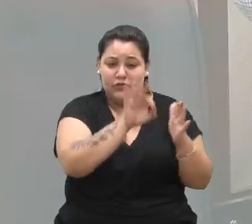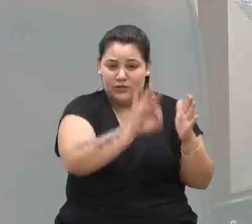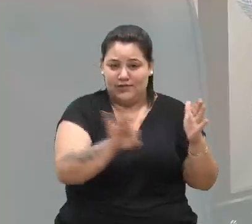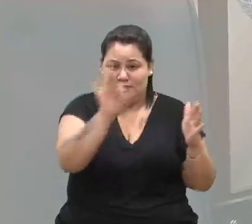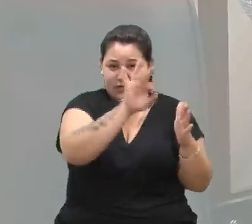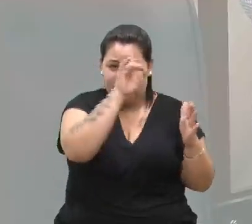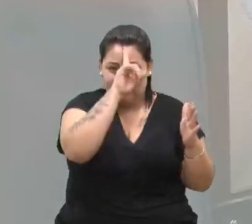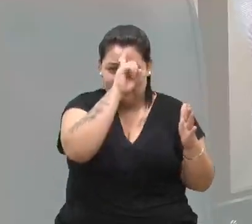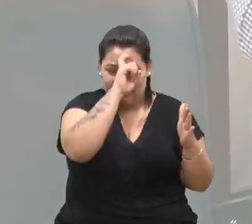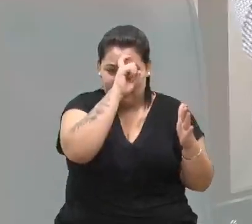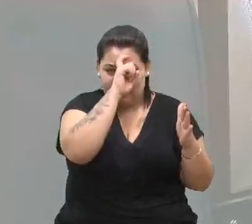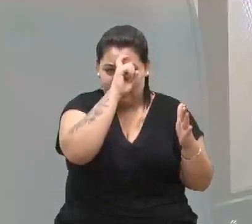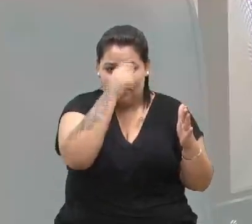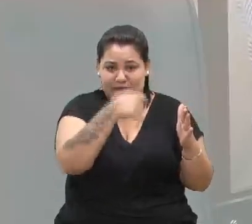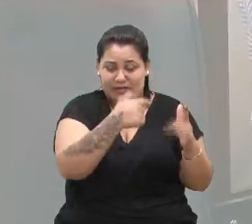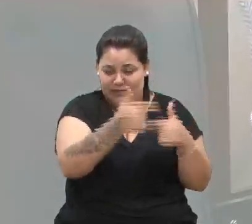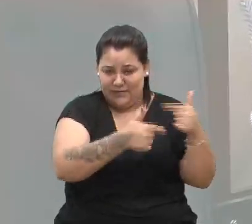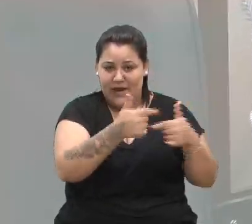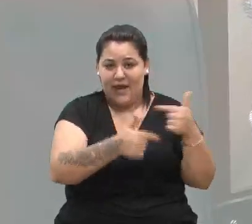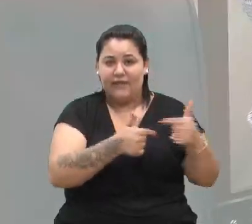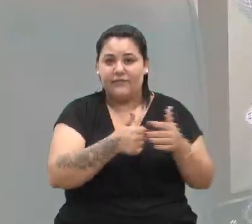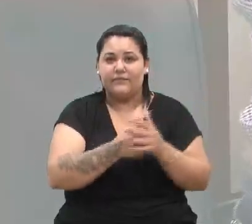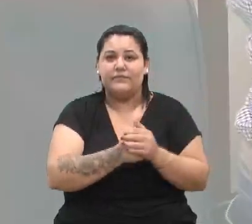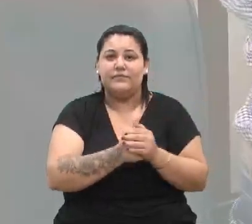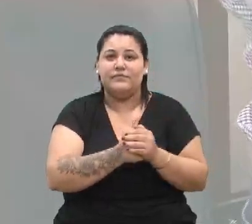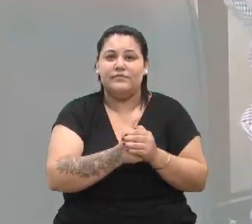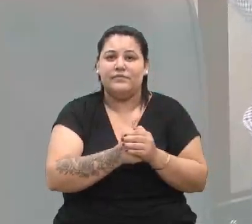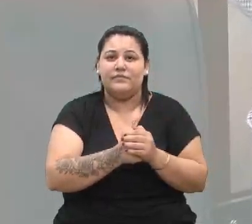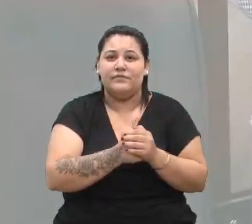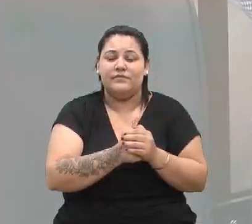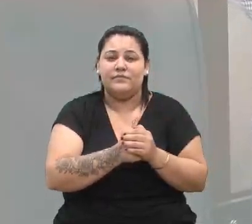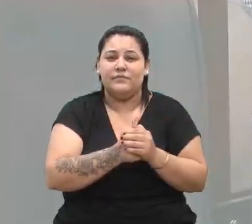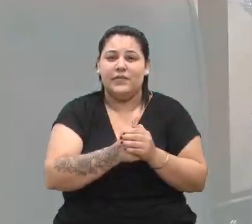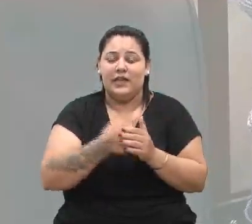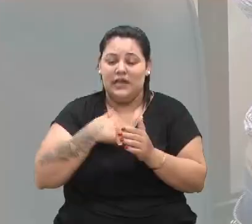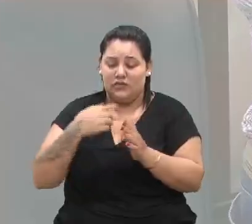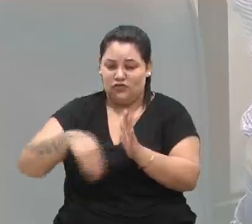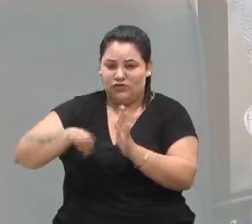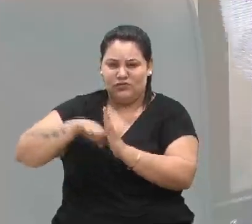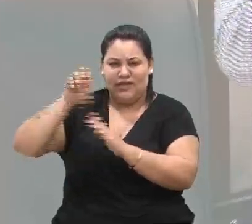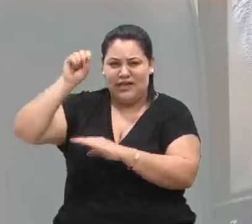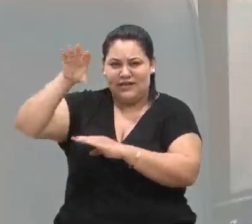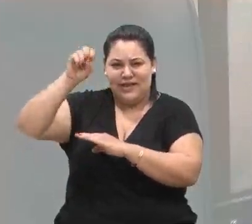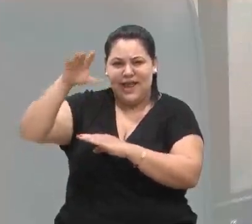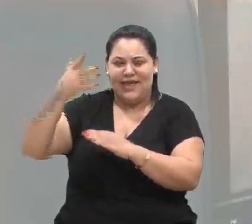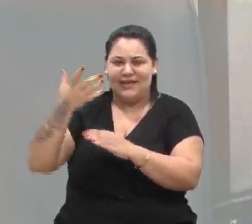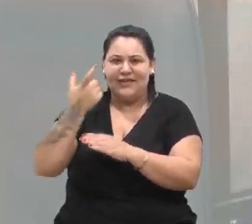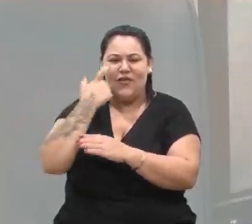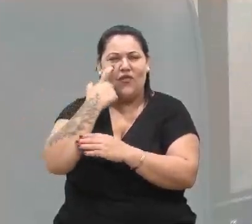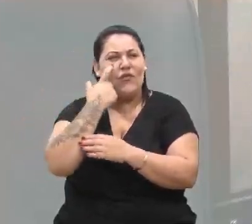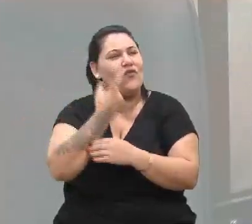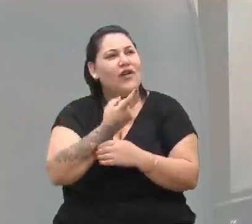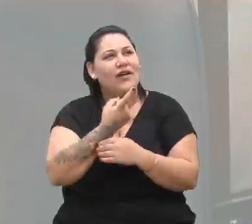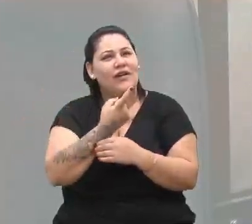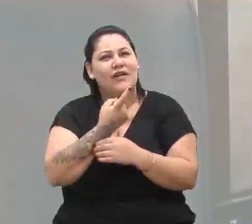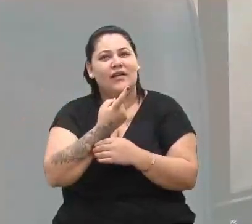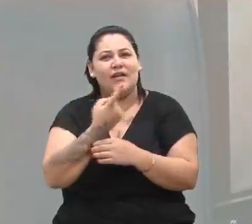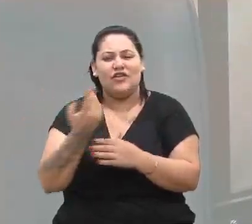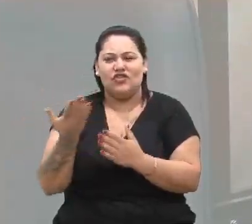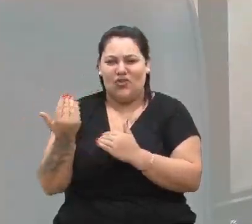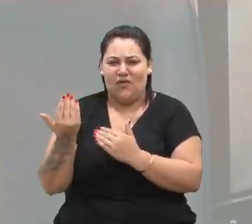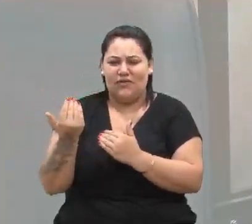está de plantão das 8 às 3. E quando eu chego nas sinaleiras, colega Adas, que eu vejo